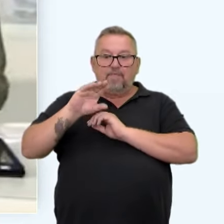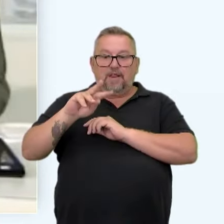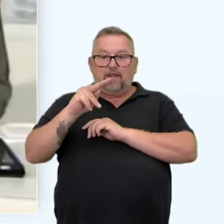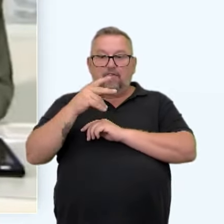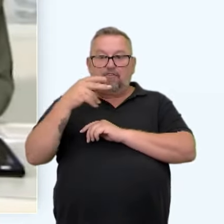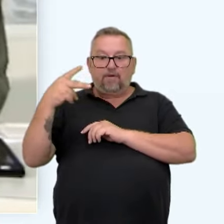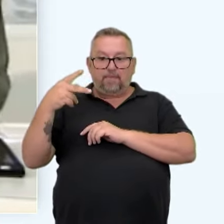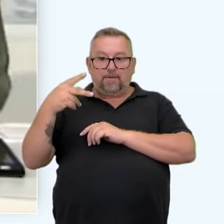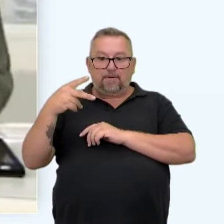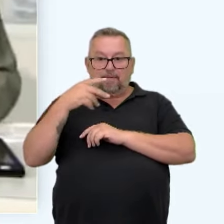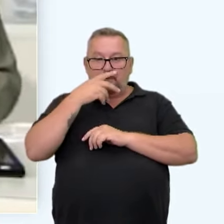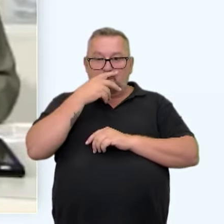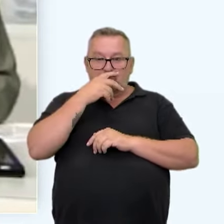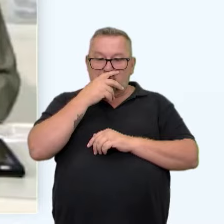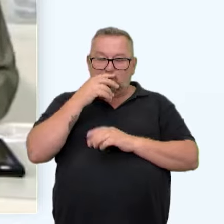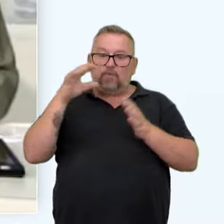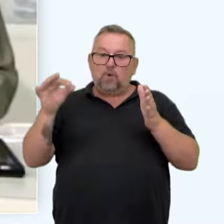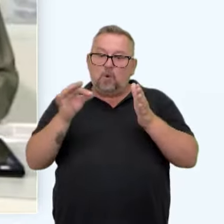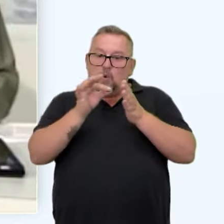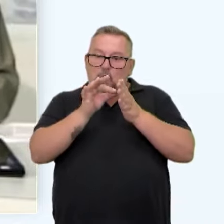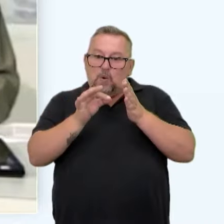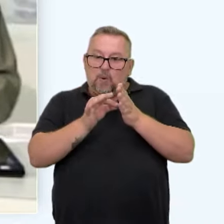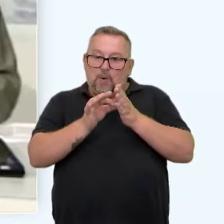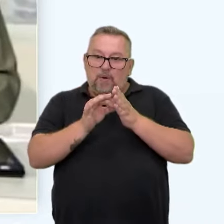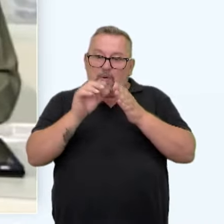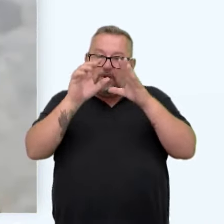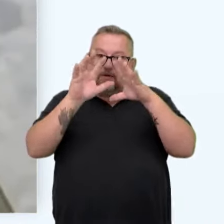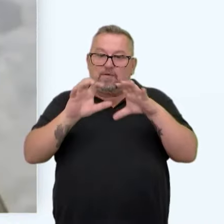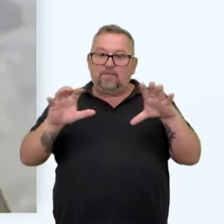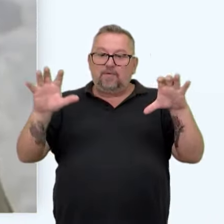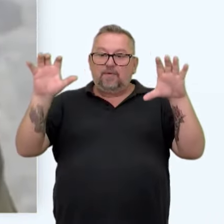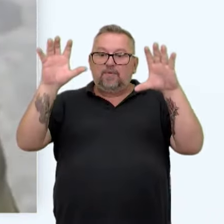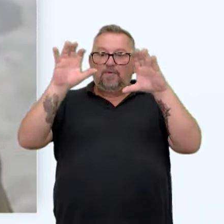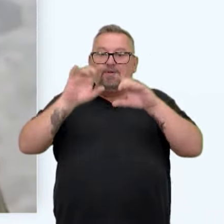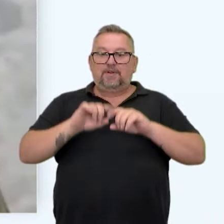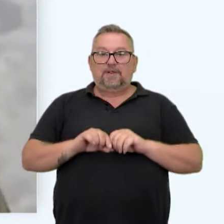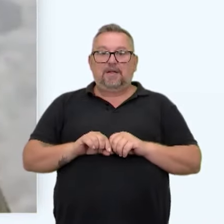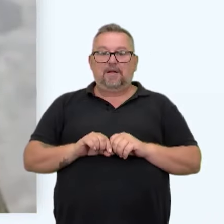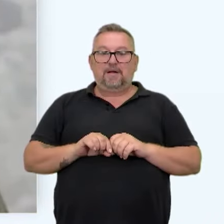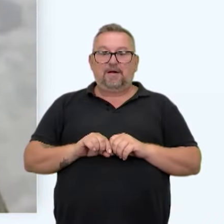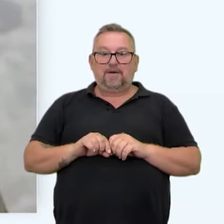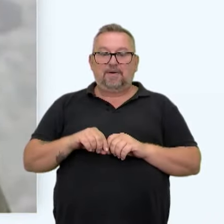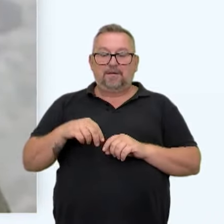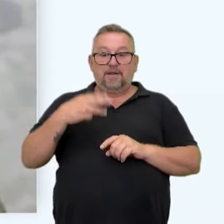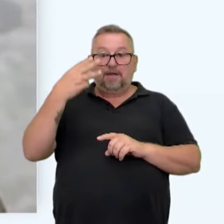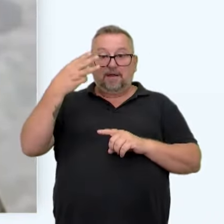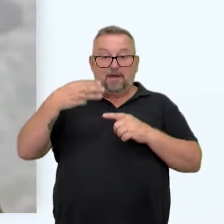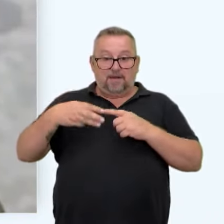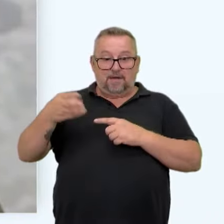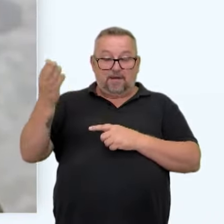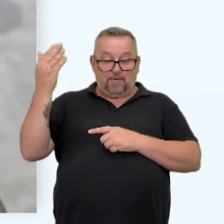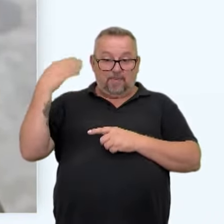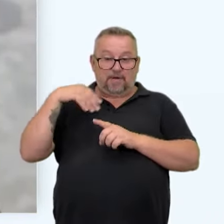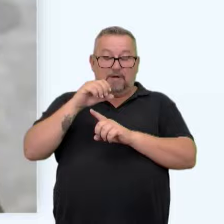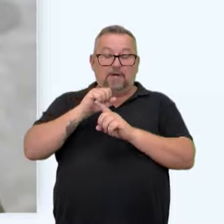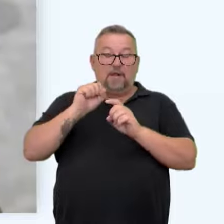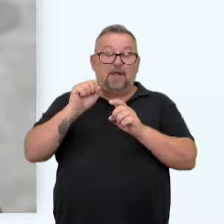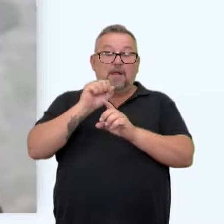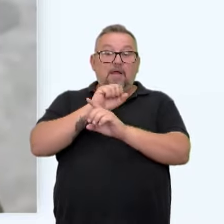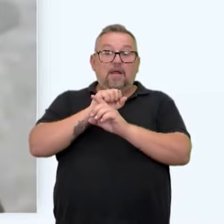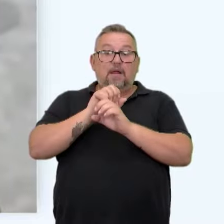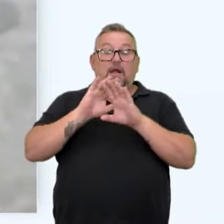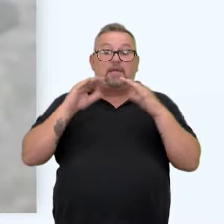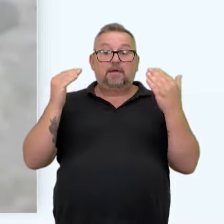ou chips microscópicos ou nas nuvens. Há 3 semanas, na Assembleia da Sociedade Interamericana de